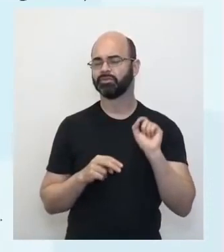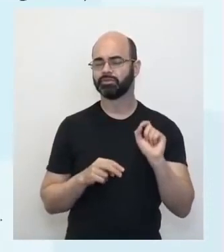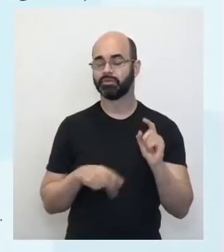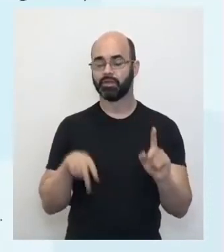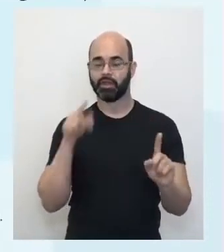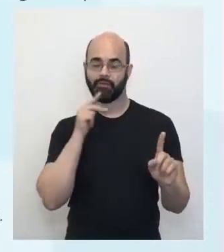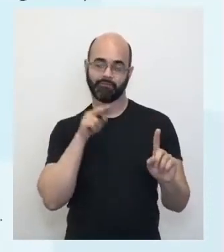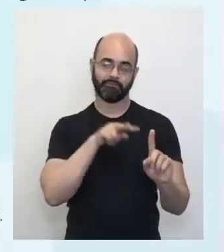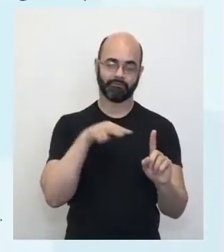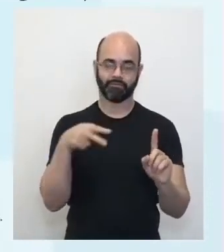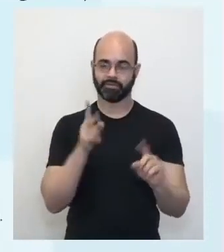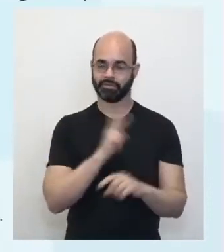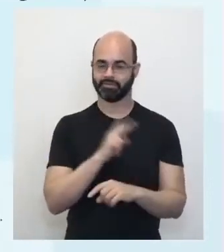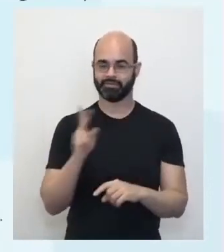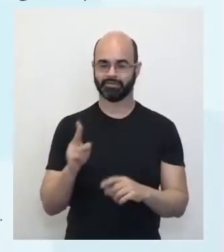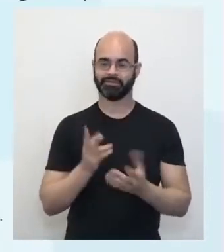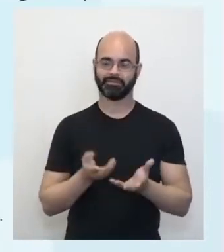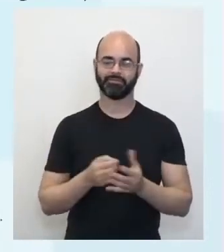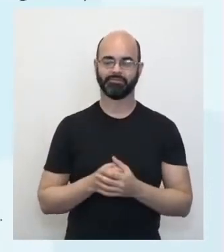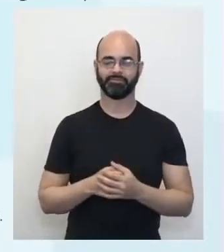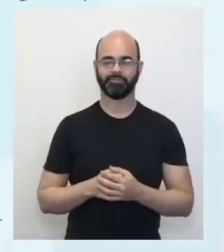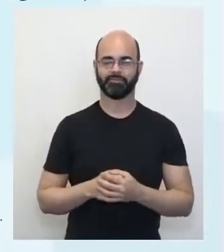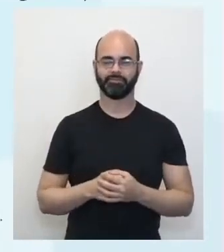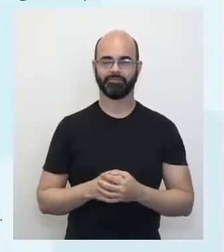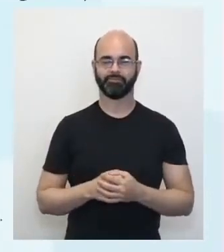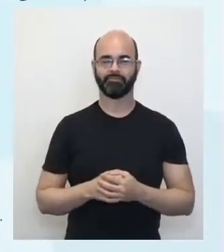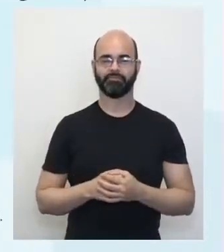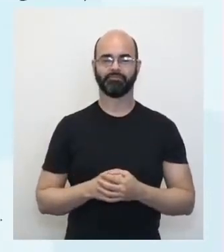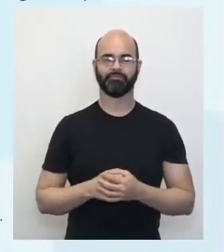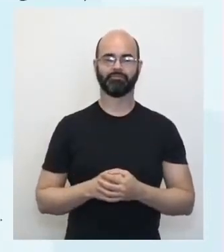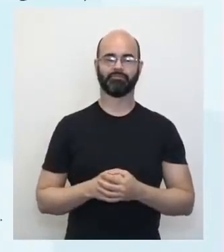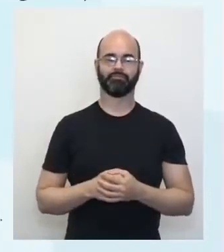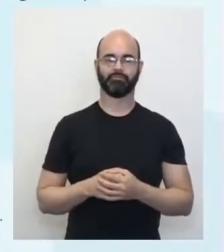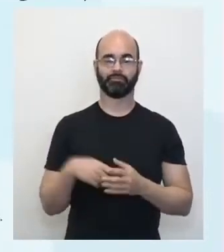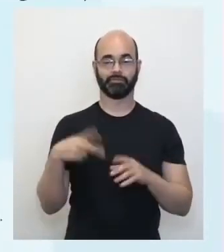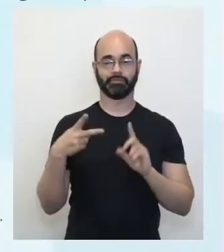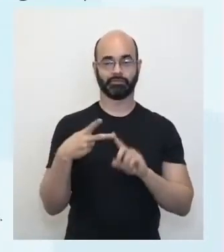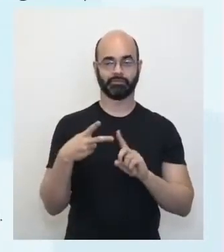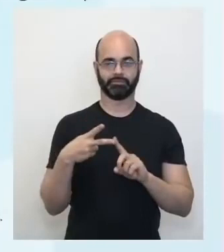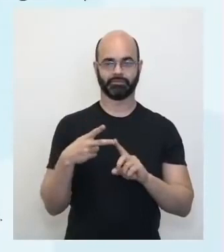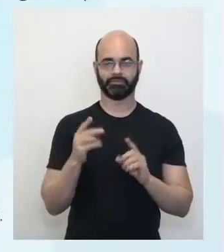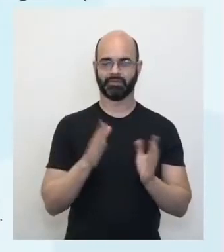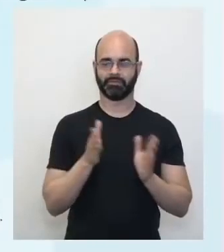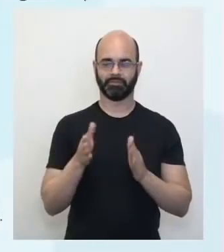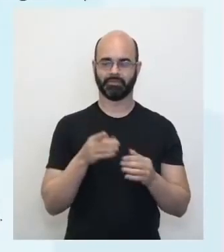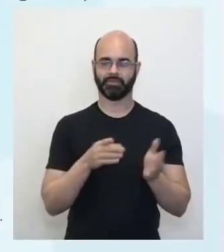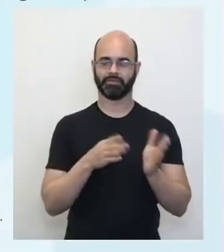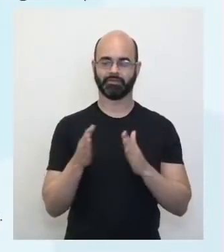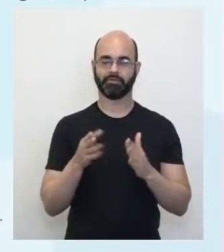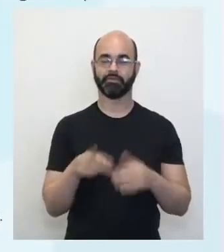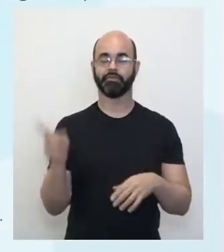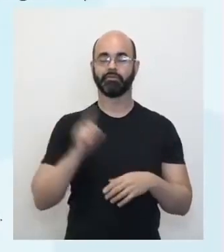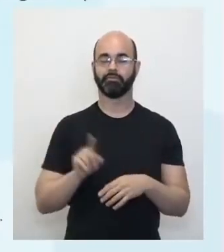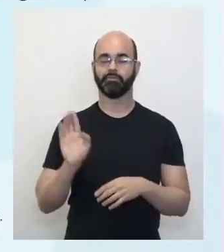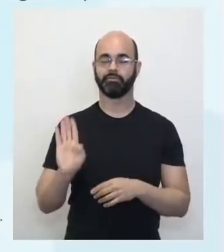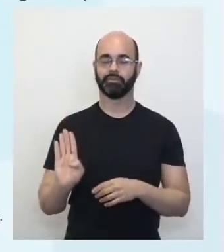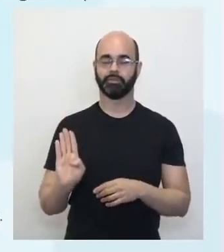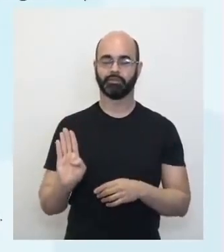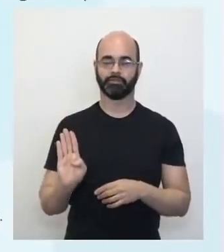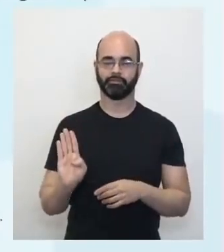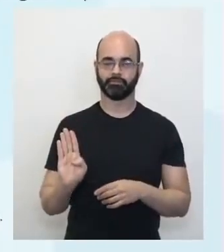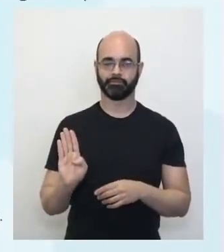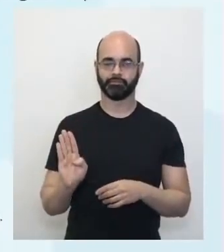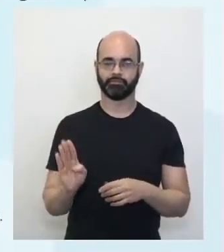ficou redundante, mas é o que tem em comum entre as duas manchetes, essa segunda parte. E a B, qual a importância do